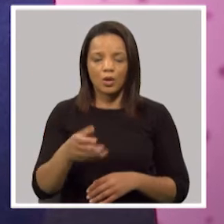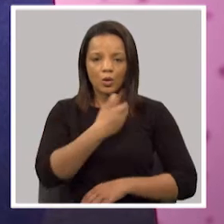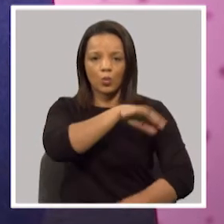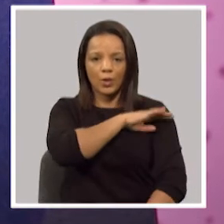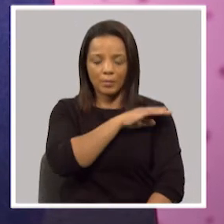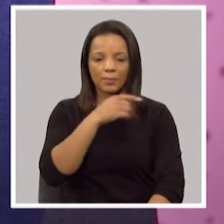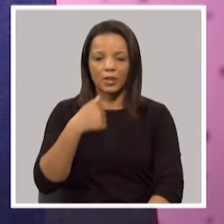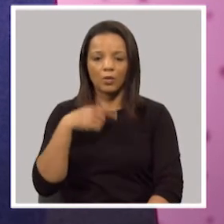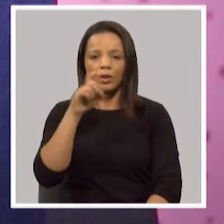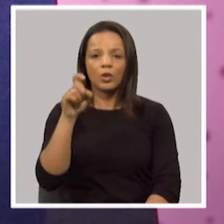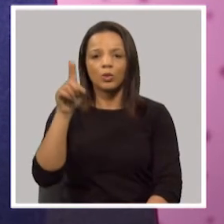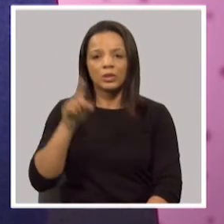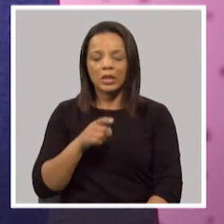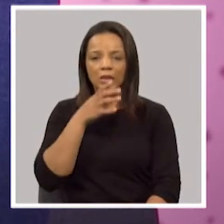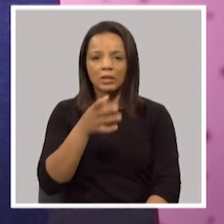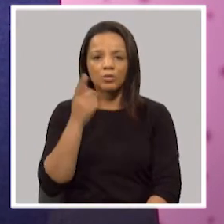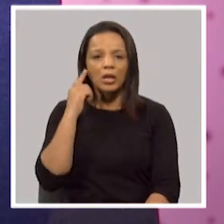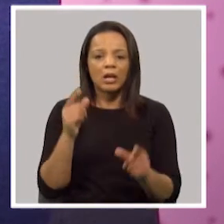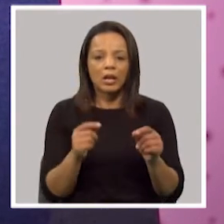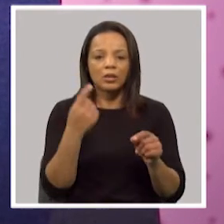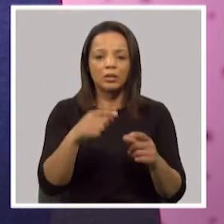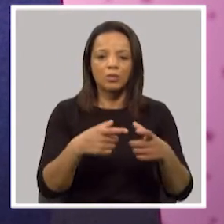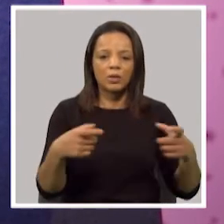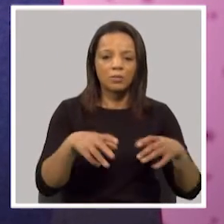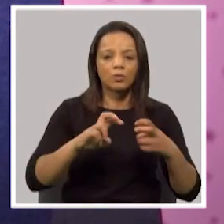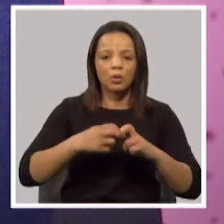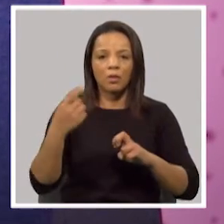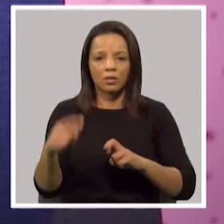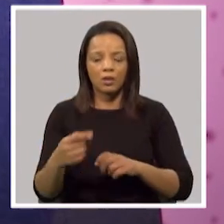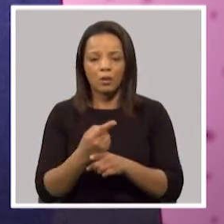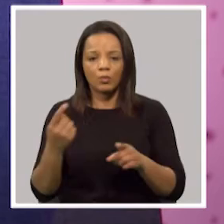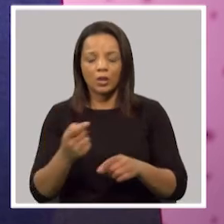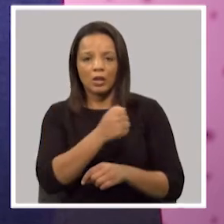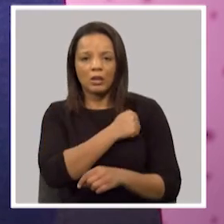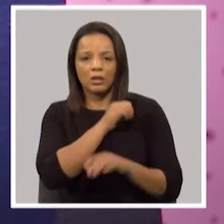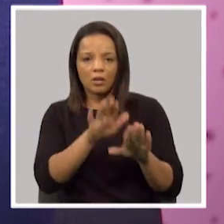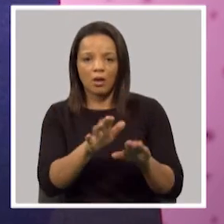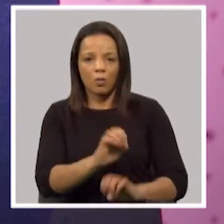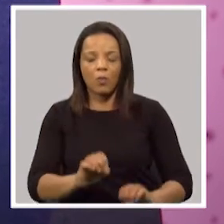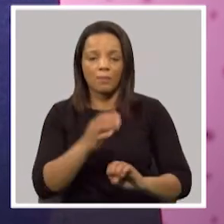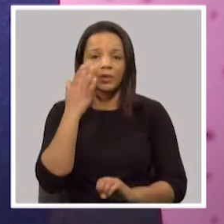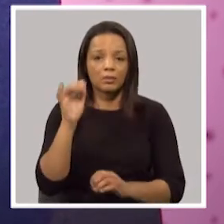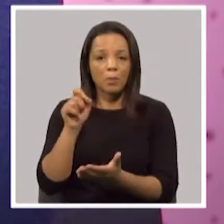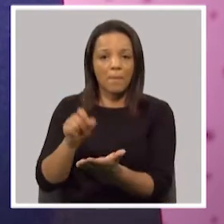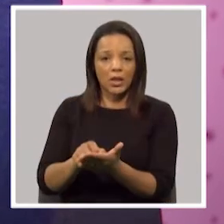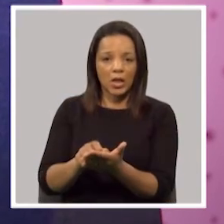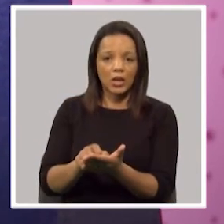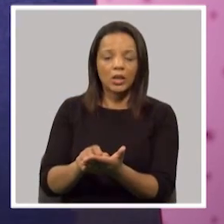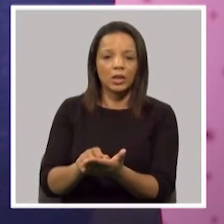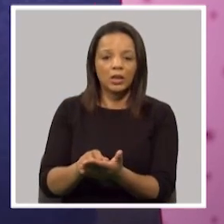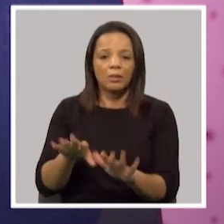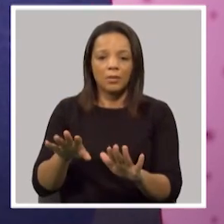Coimbra, eu e o Zé dissemos na rádio que tínhamos bilhete, mas que estávamos com um problema porque não tínhamos alojamento. Tentámos marcar